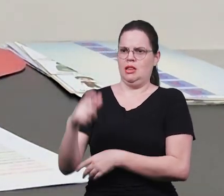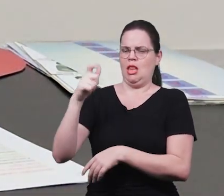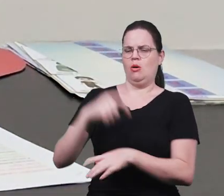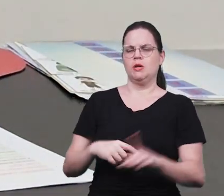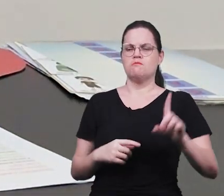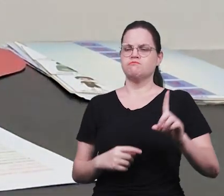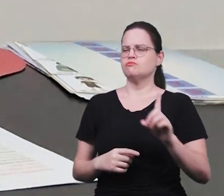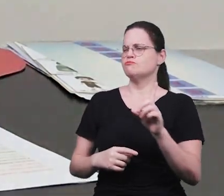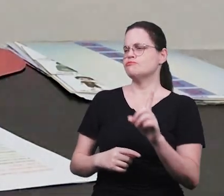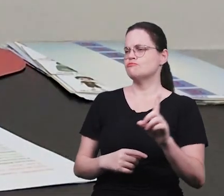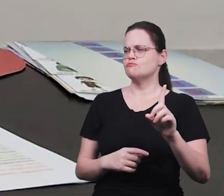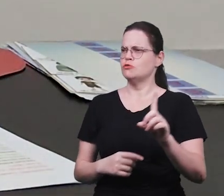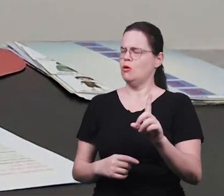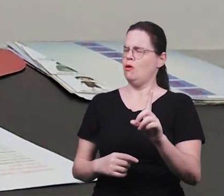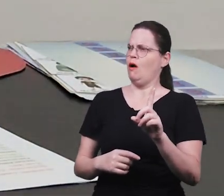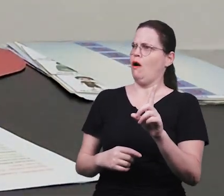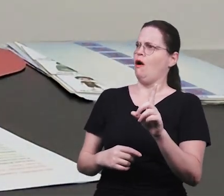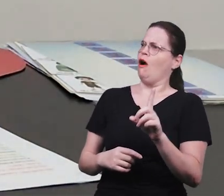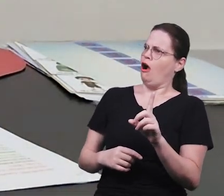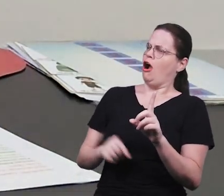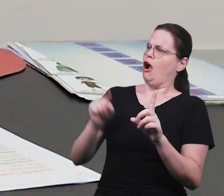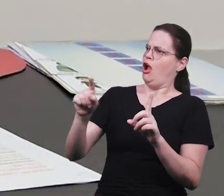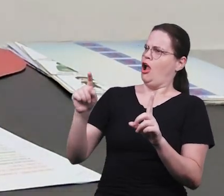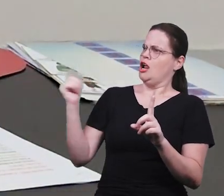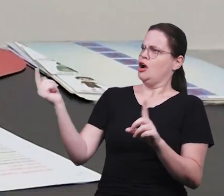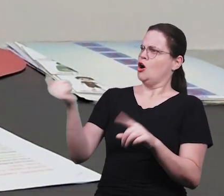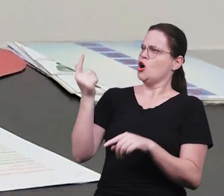homem gigante, cujo nome era